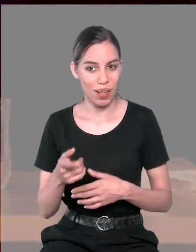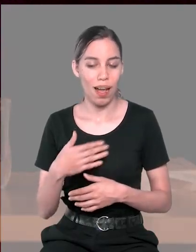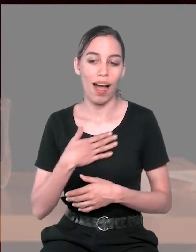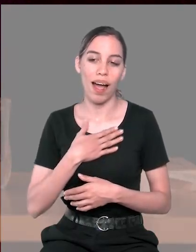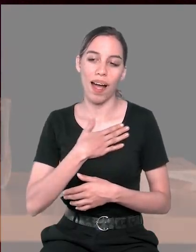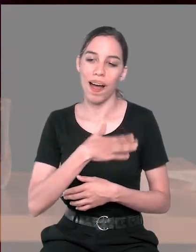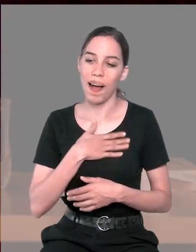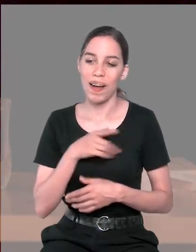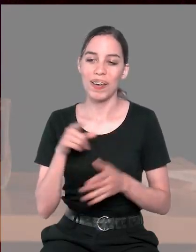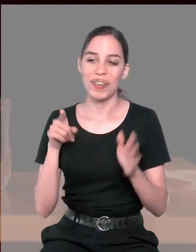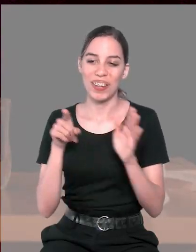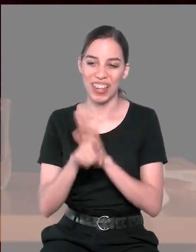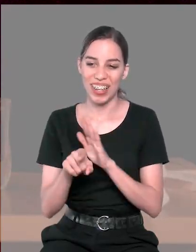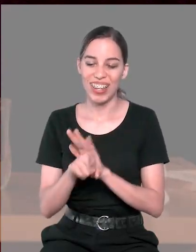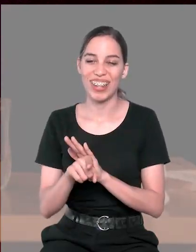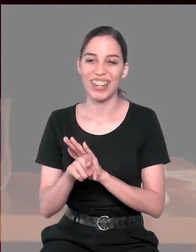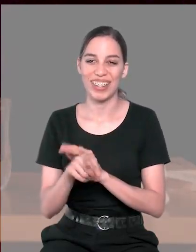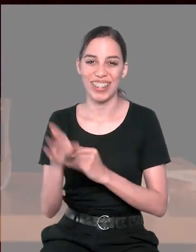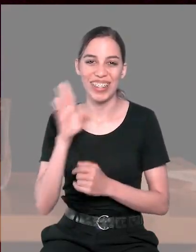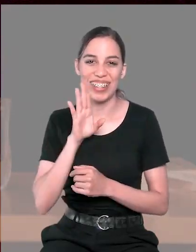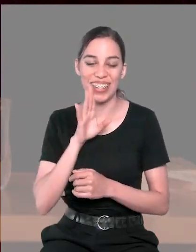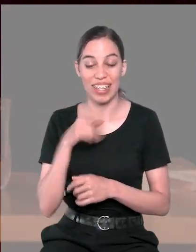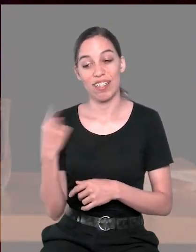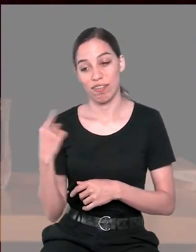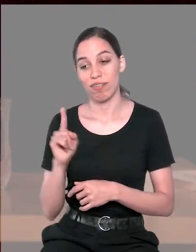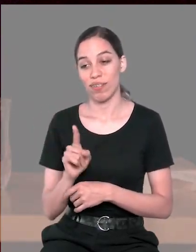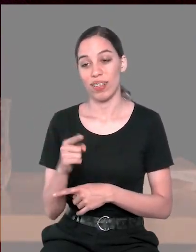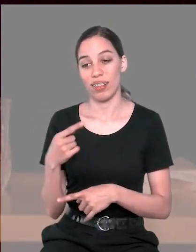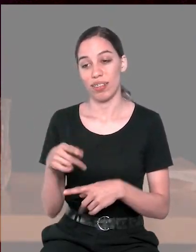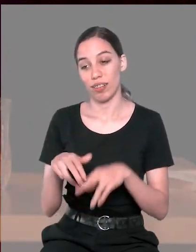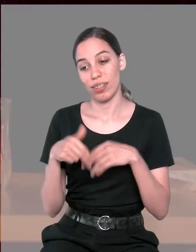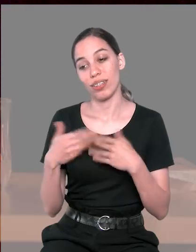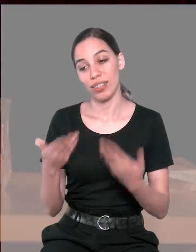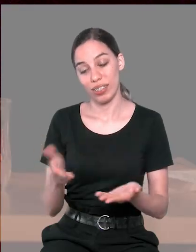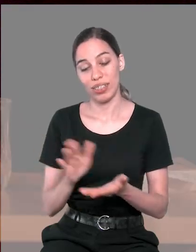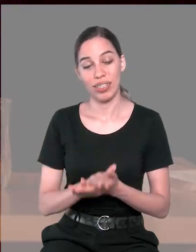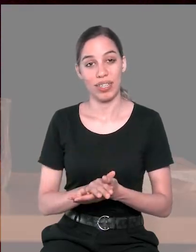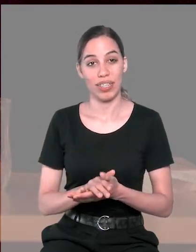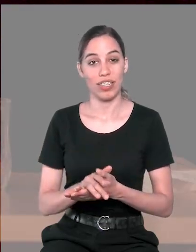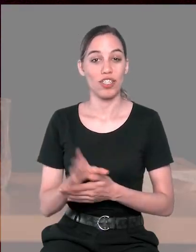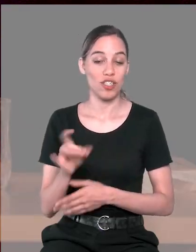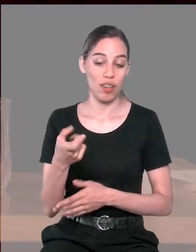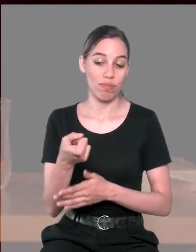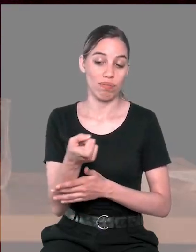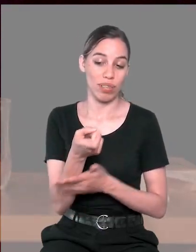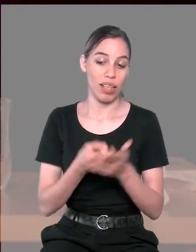adoro, por isso que pergunta é legal. A gente vem aqui para isso, na verdade, né? Mas eu vou só te ler a epígrafe do meu